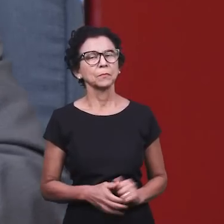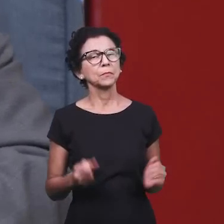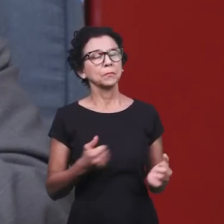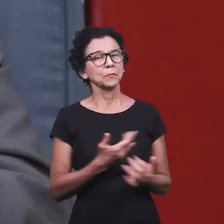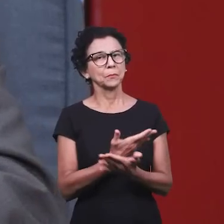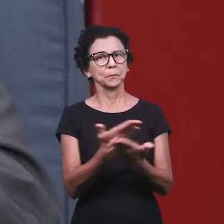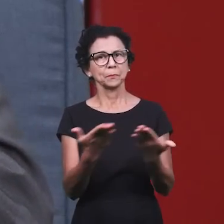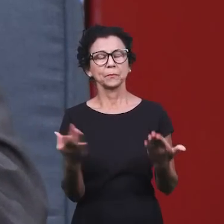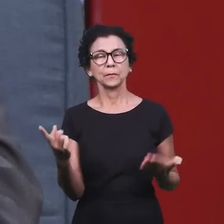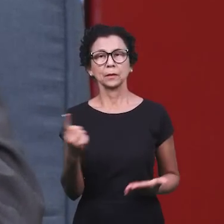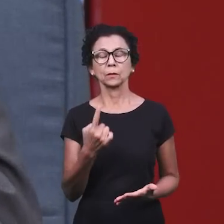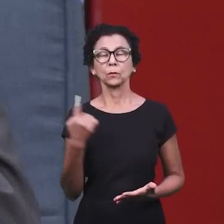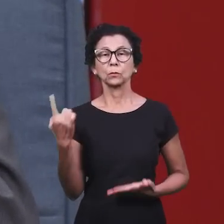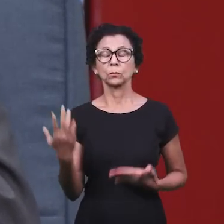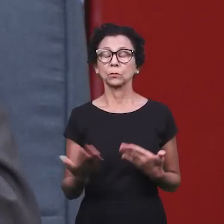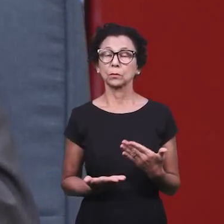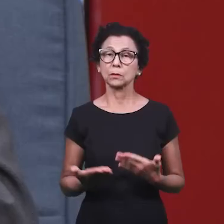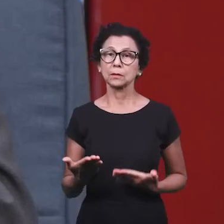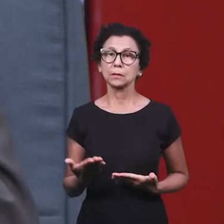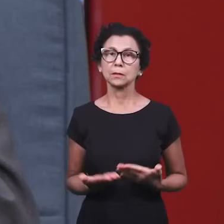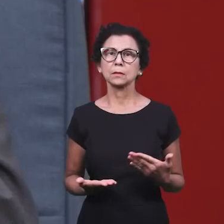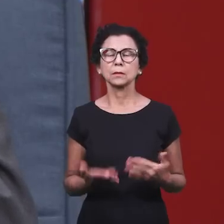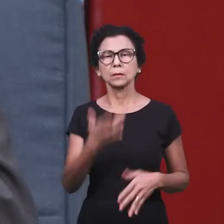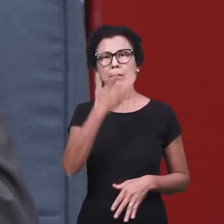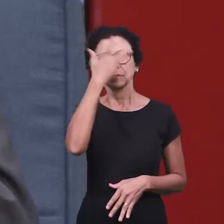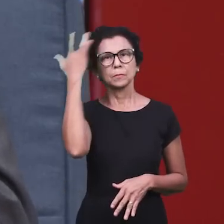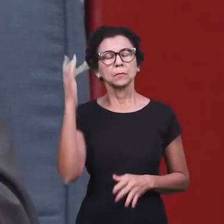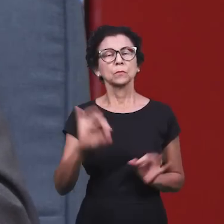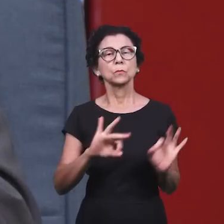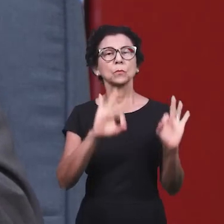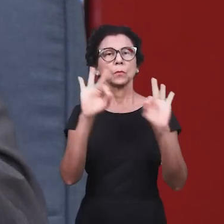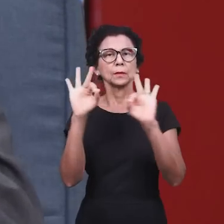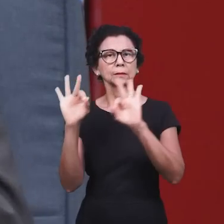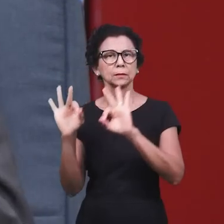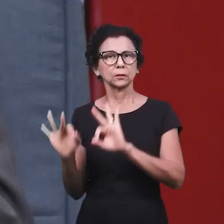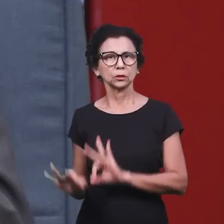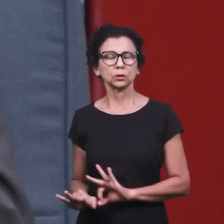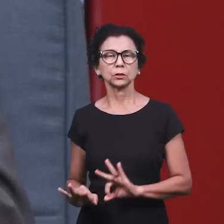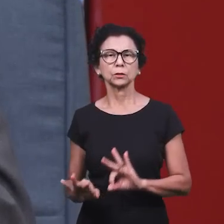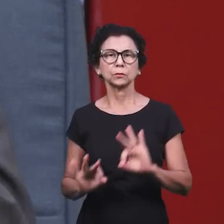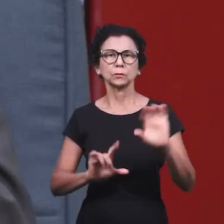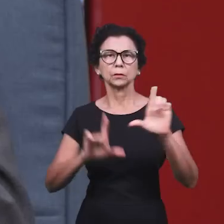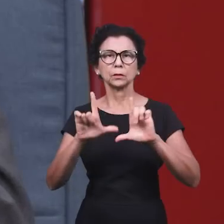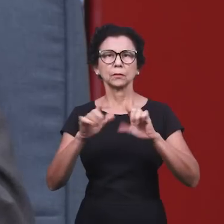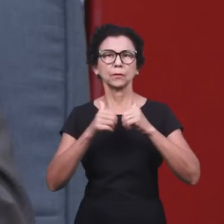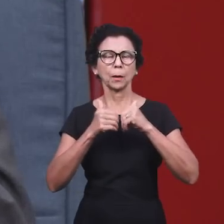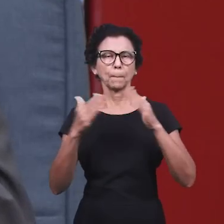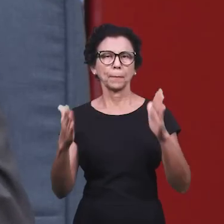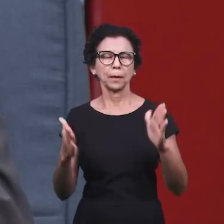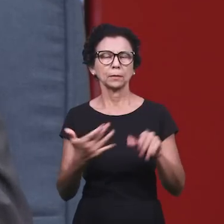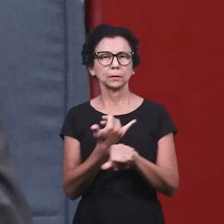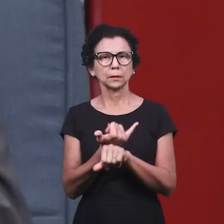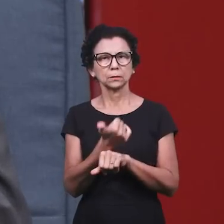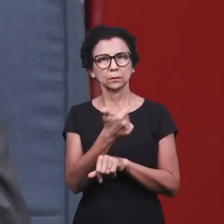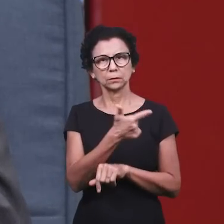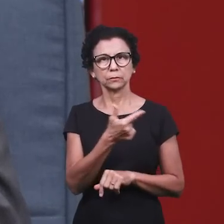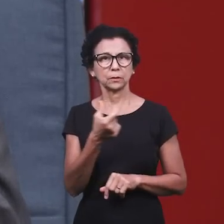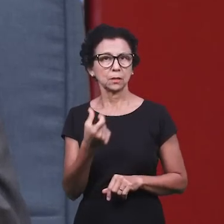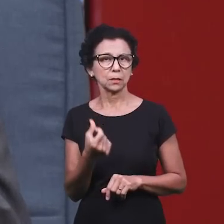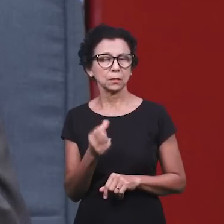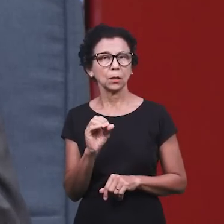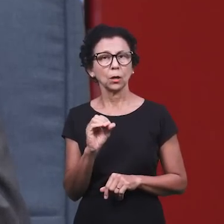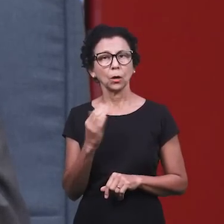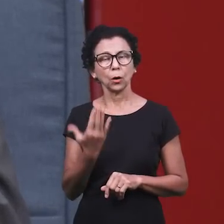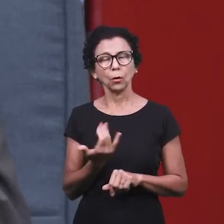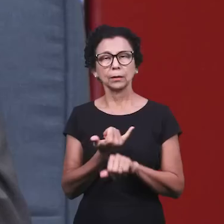Eu quero saudar a todos os nossos irmãos, aqueles que estão nos assistindo pela TV aberta, canal